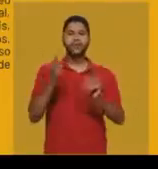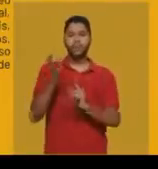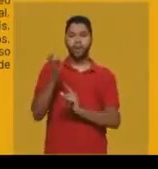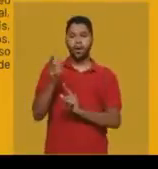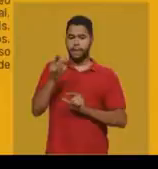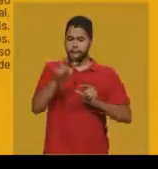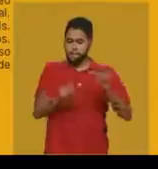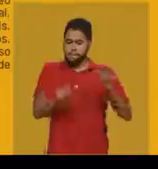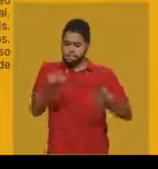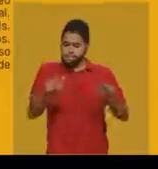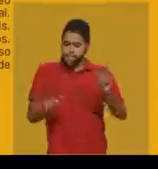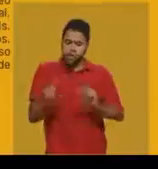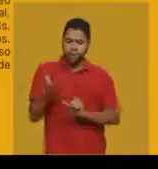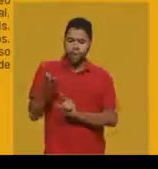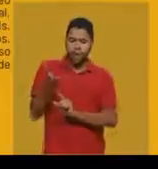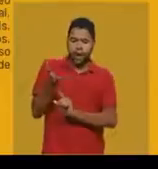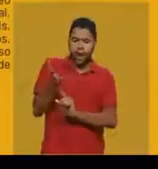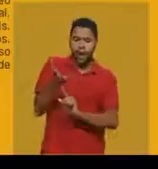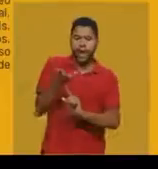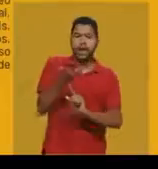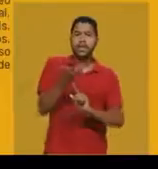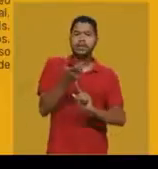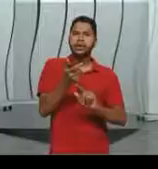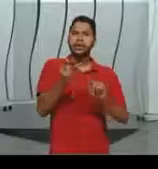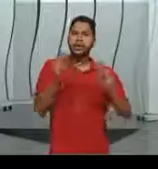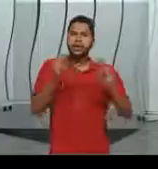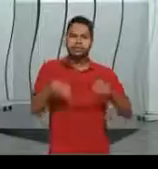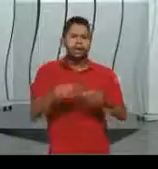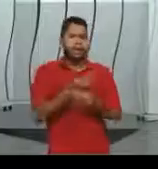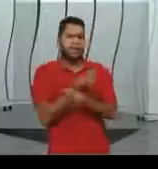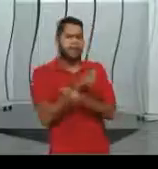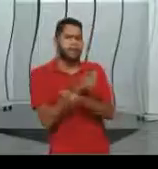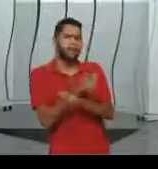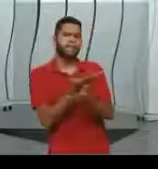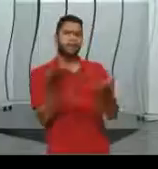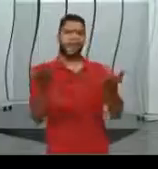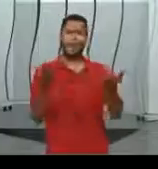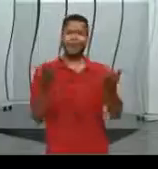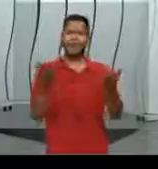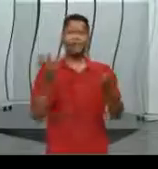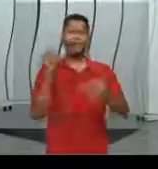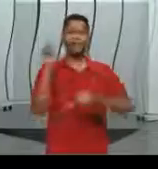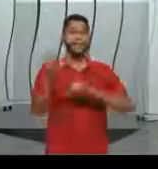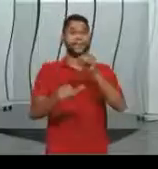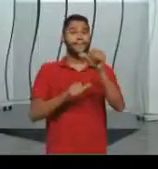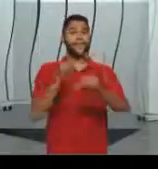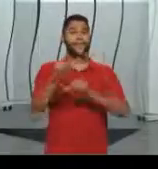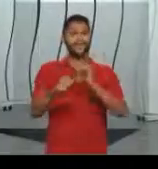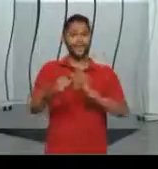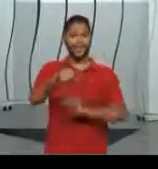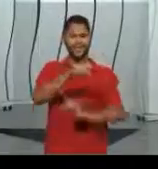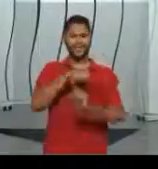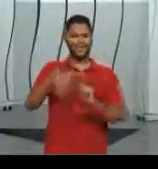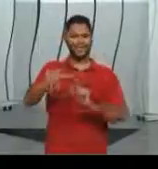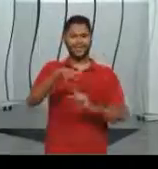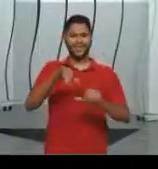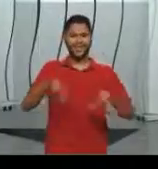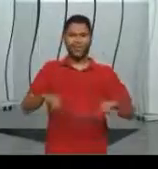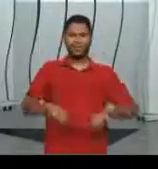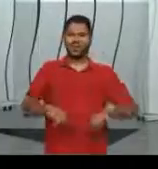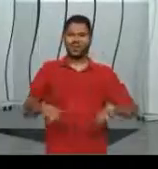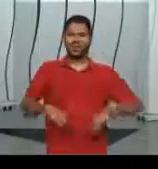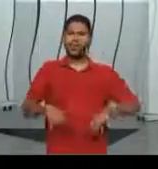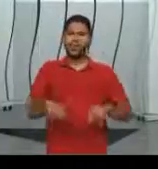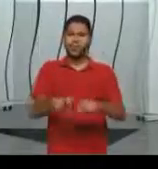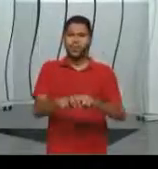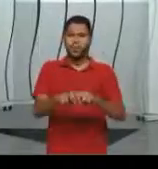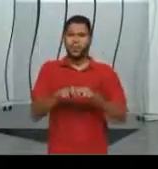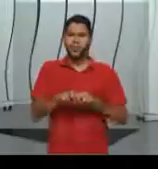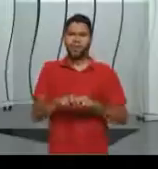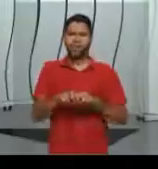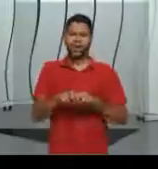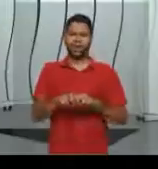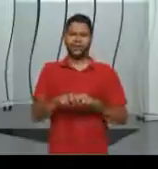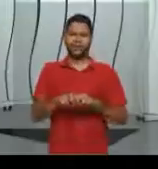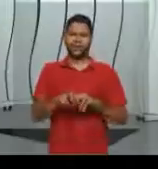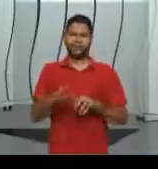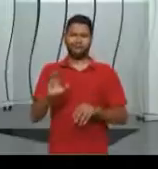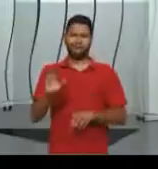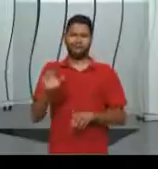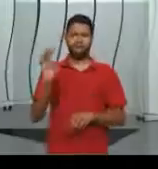acreditam que a arte pode mudar essa sociedade sofrida por causa dos efeitos da